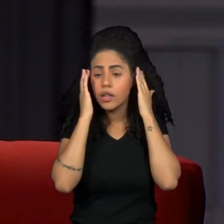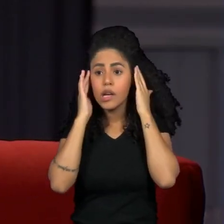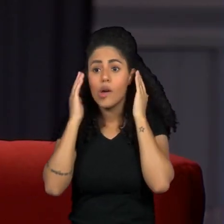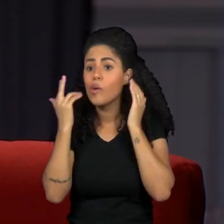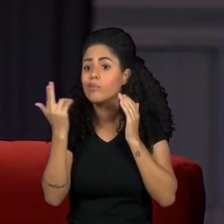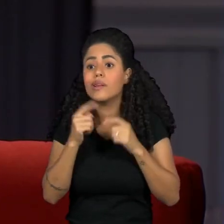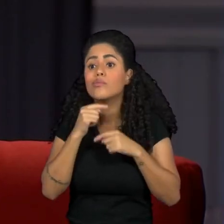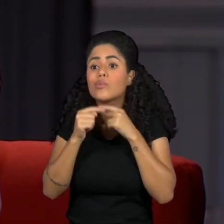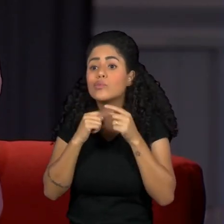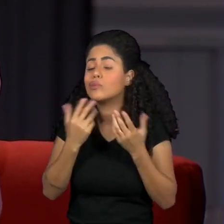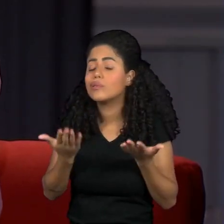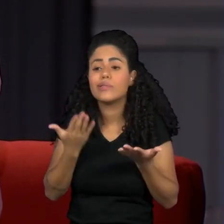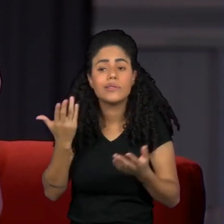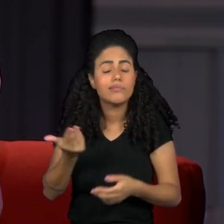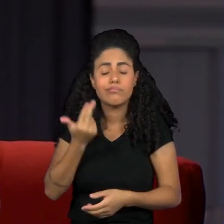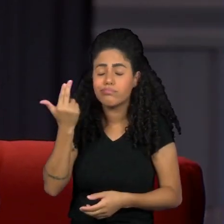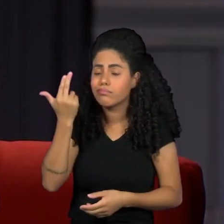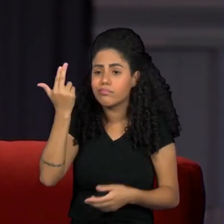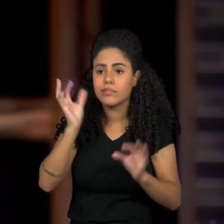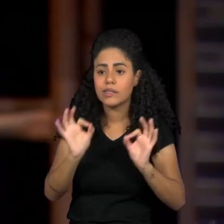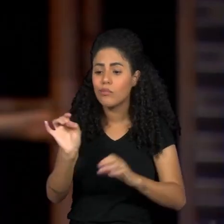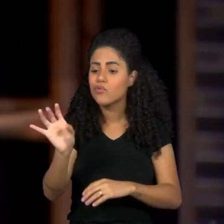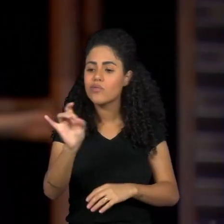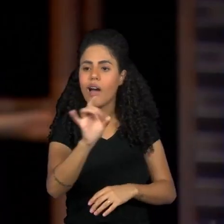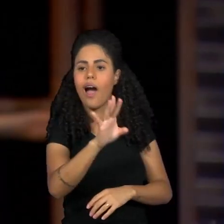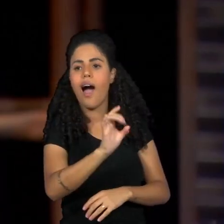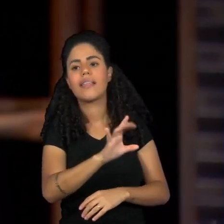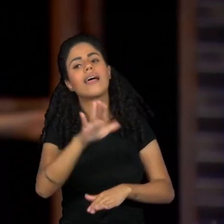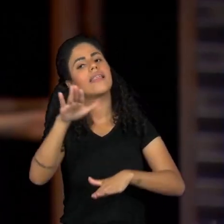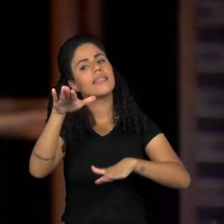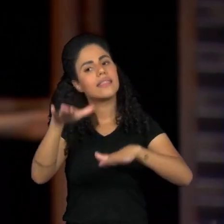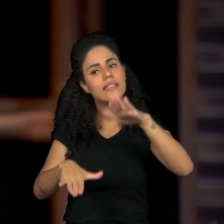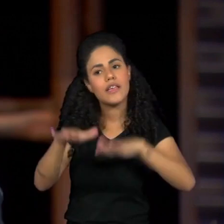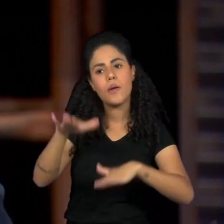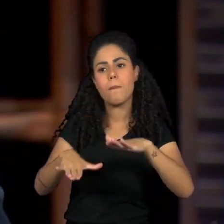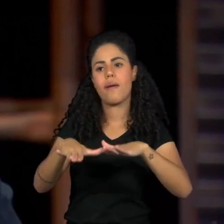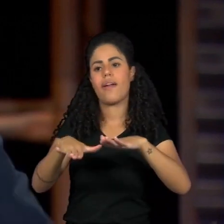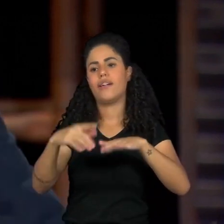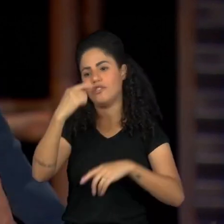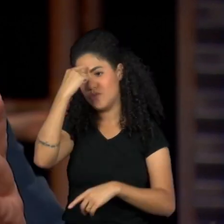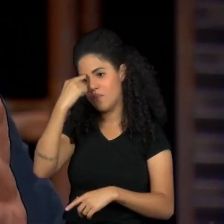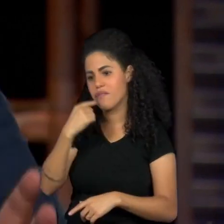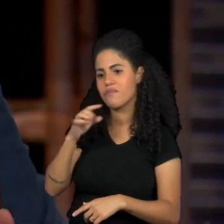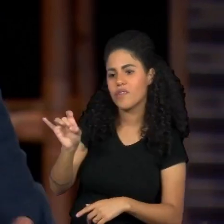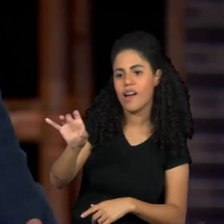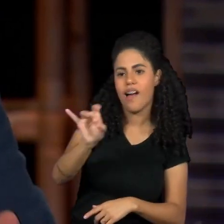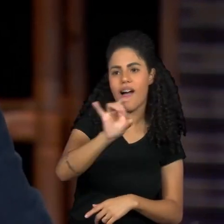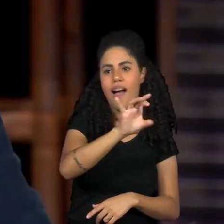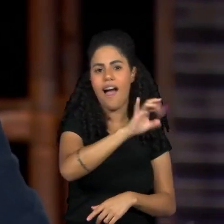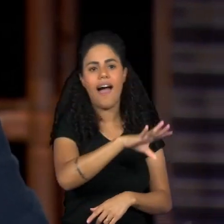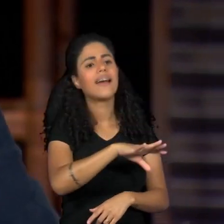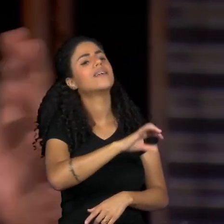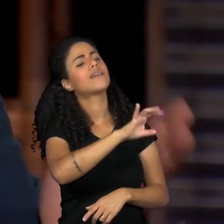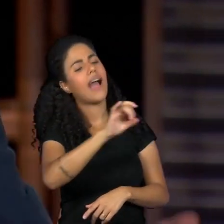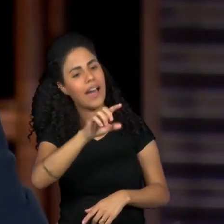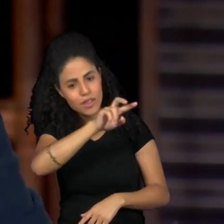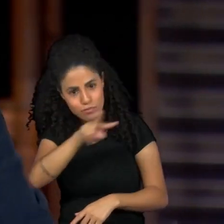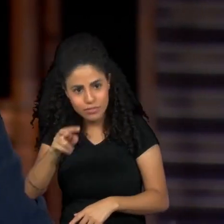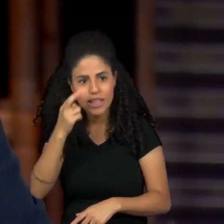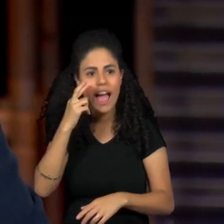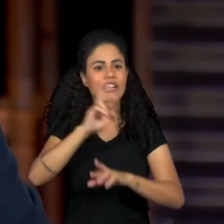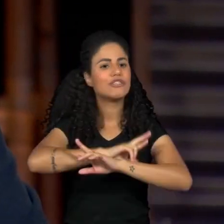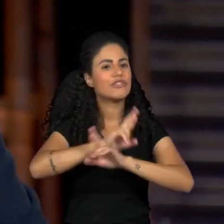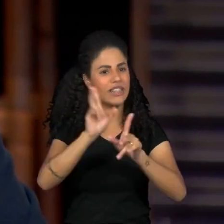vai variar conforme a necessidade de cada um. De cada pessoa. De cada Por isso que pessoa. se fala que cada pessoa única. recebe um diagnóstico, mas é uma